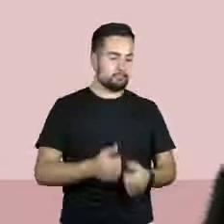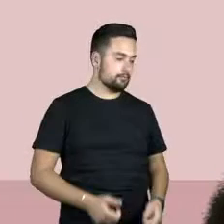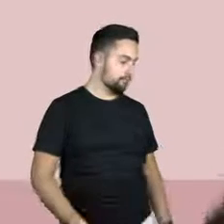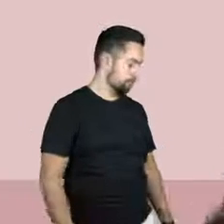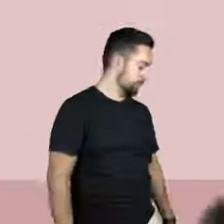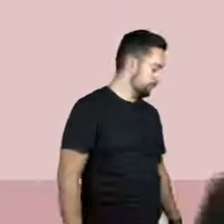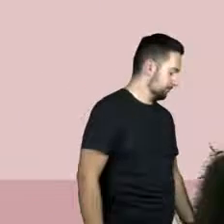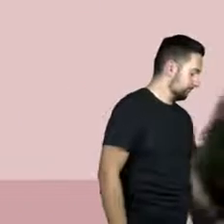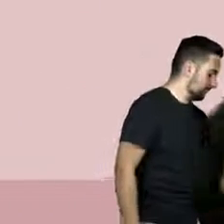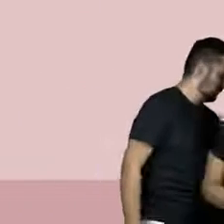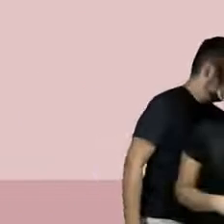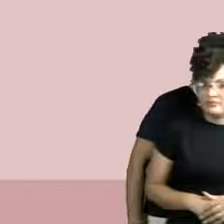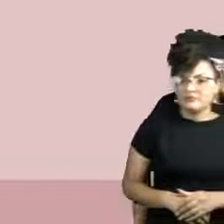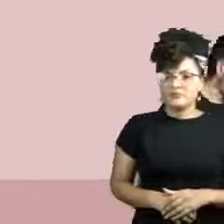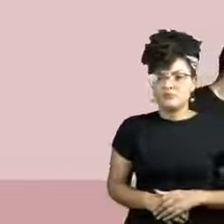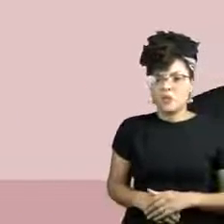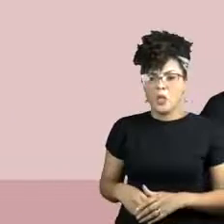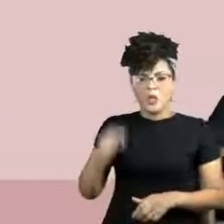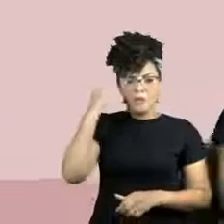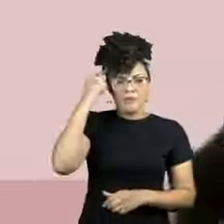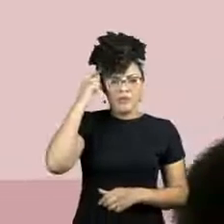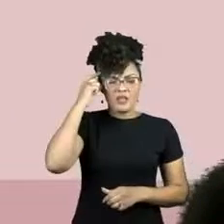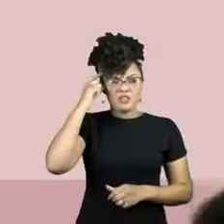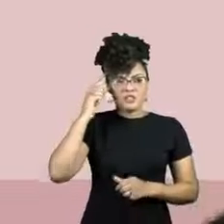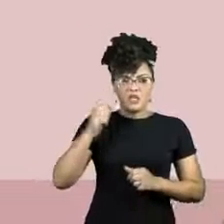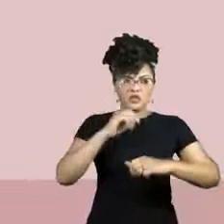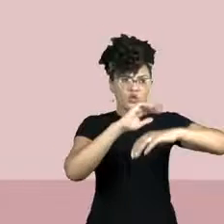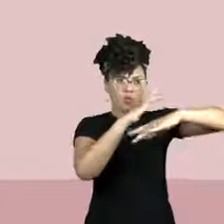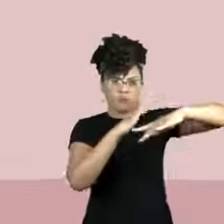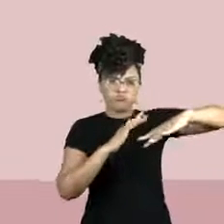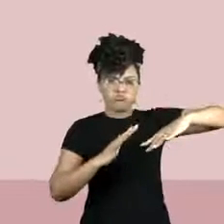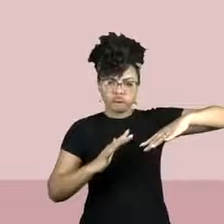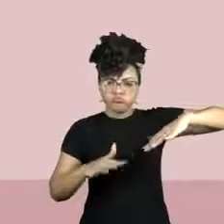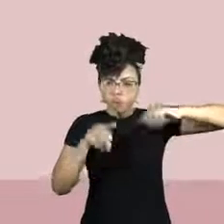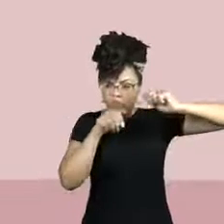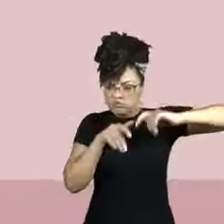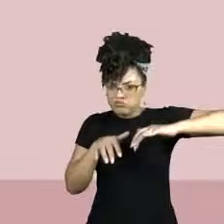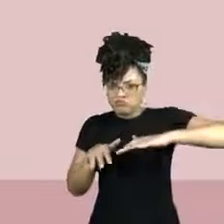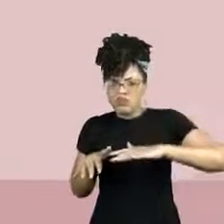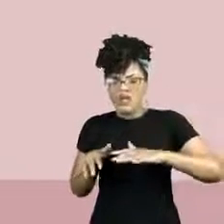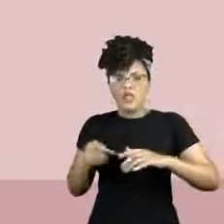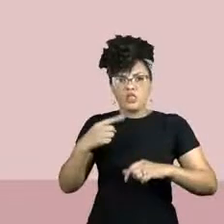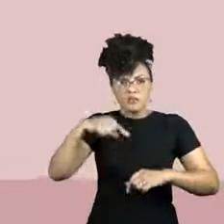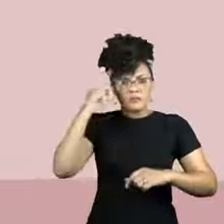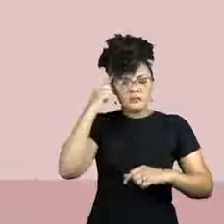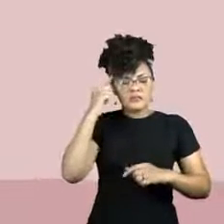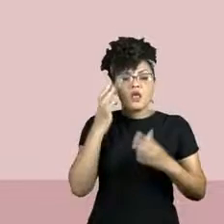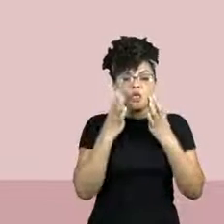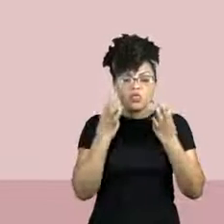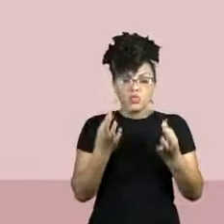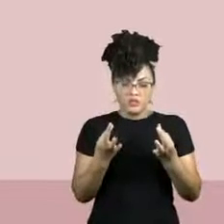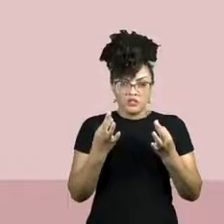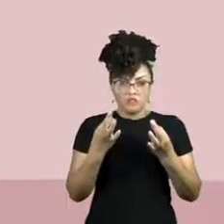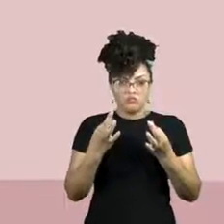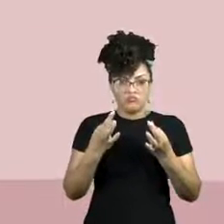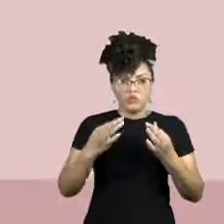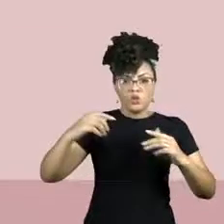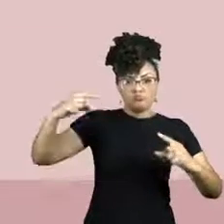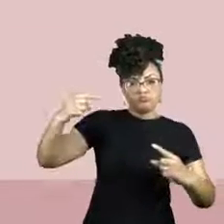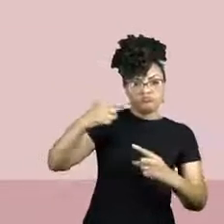Bom, pensando em deslizamento, a gente sempre tem que se atentar a essas seções transversais que eu